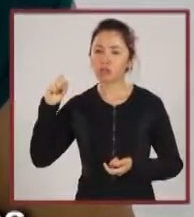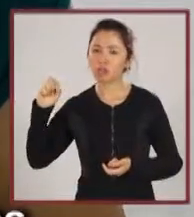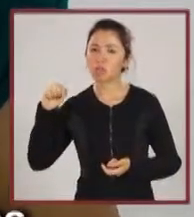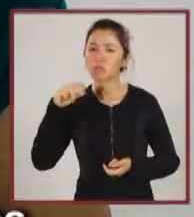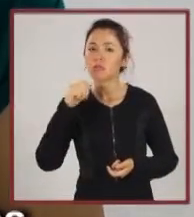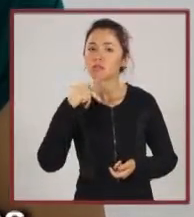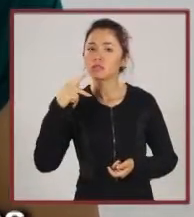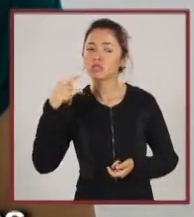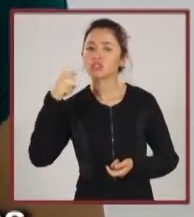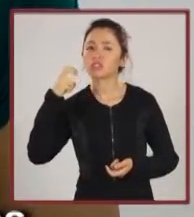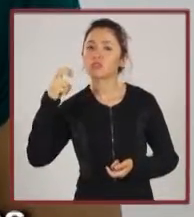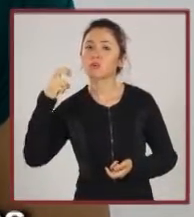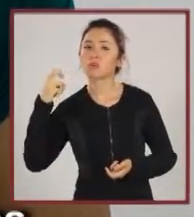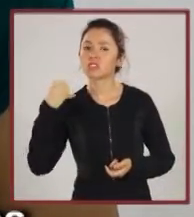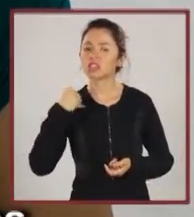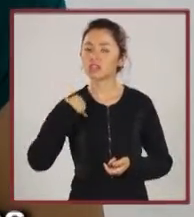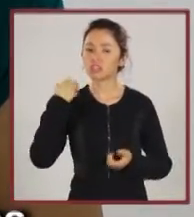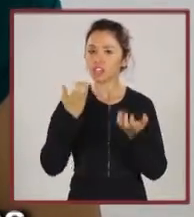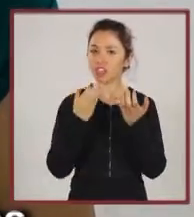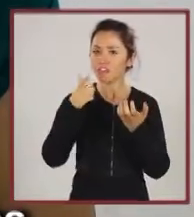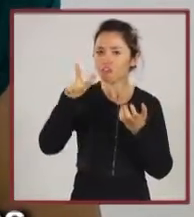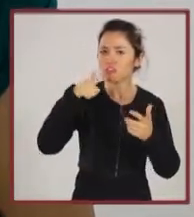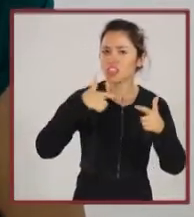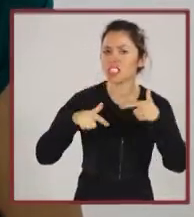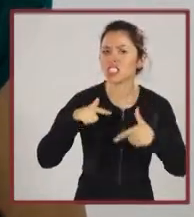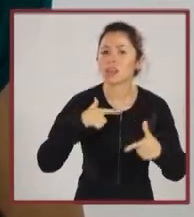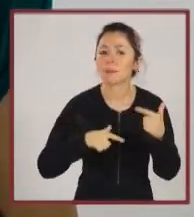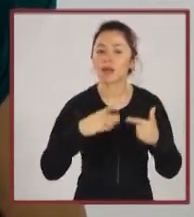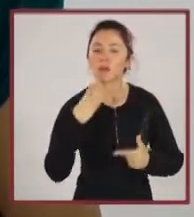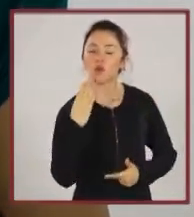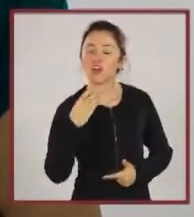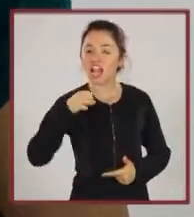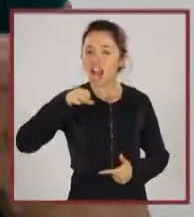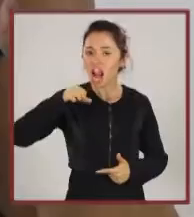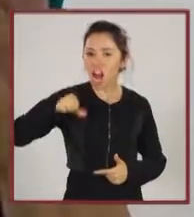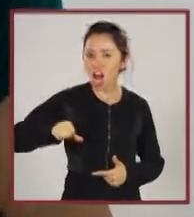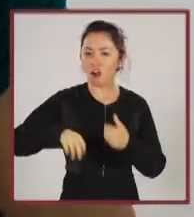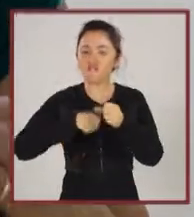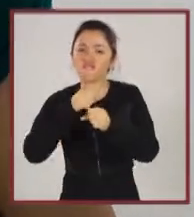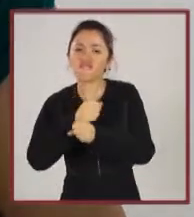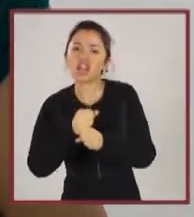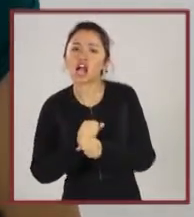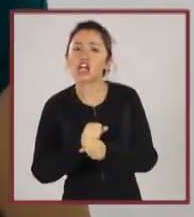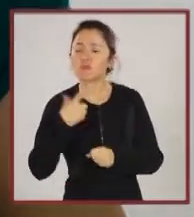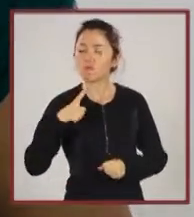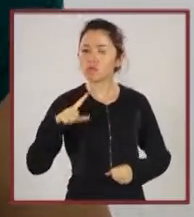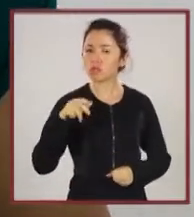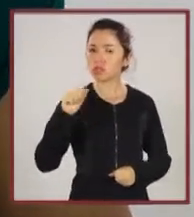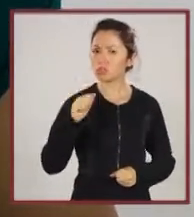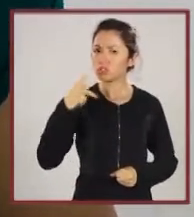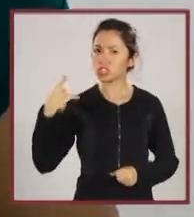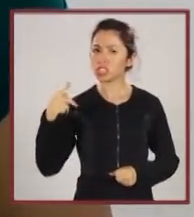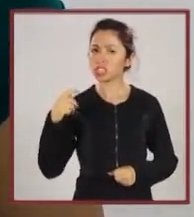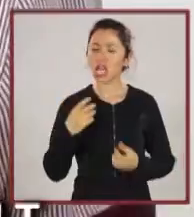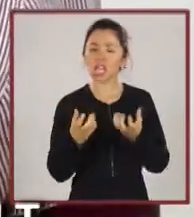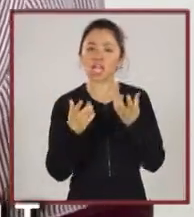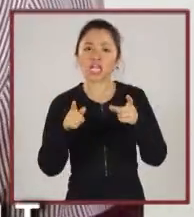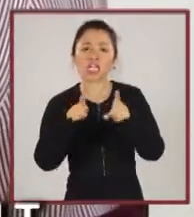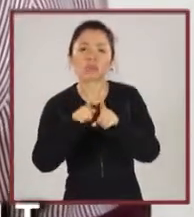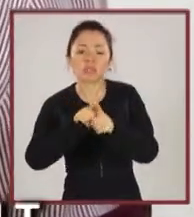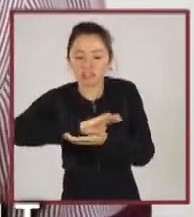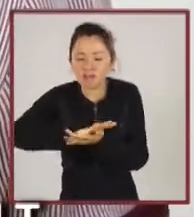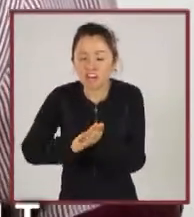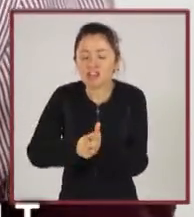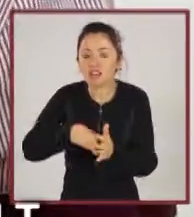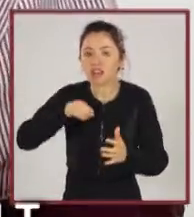Michel Temer, aposentado aos 55 anos, quer que você trabalhe por 49 anos para poder se aposentar. Ele